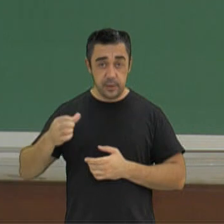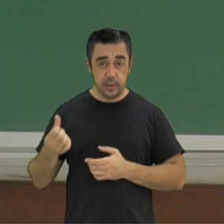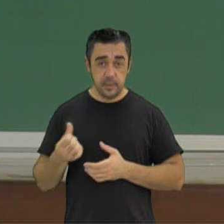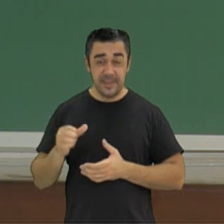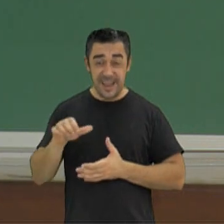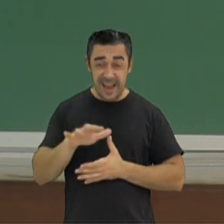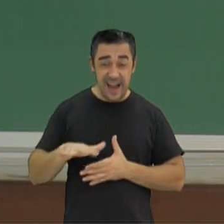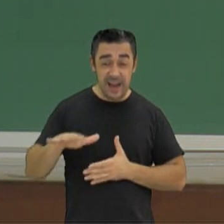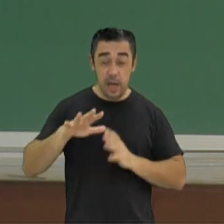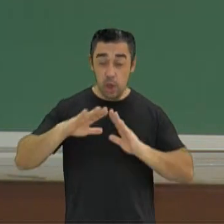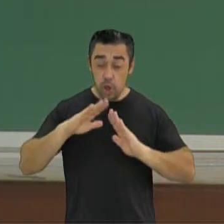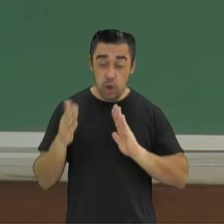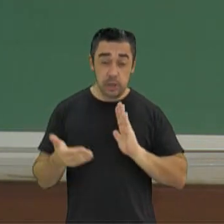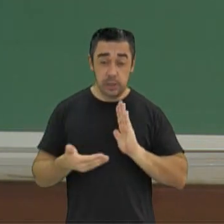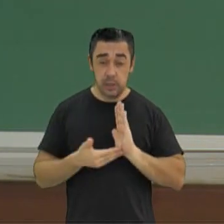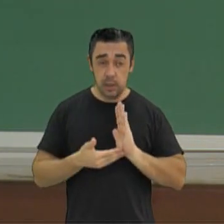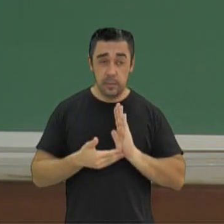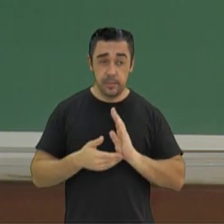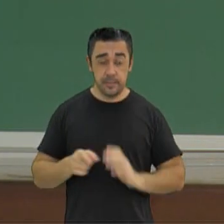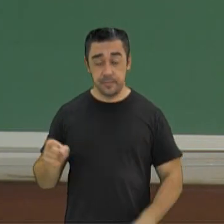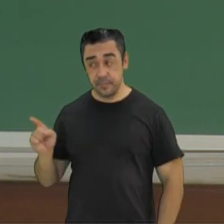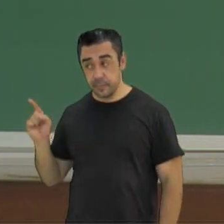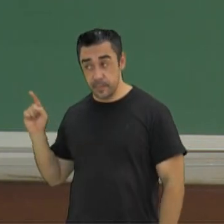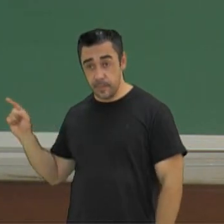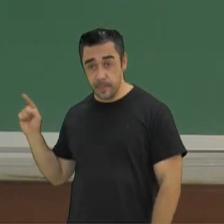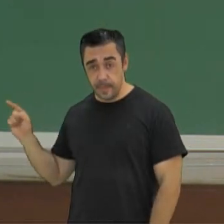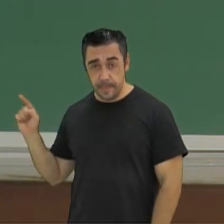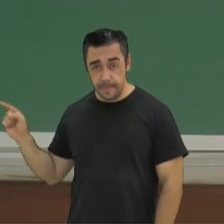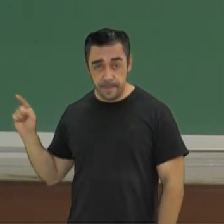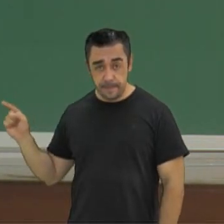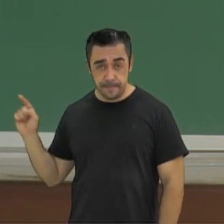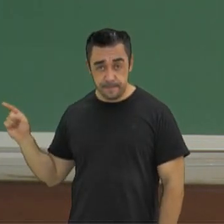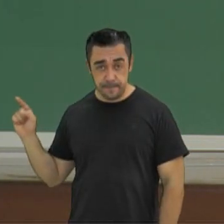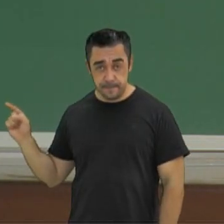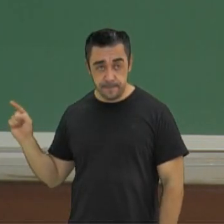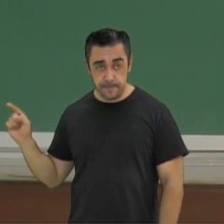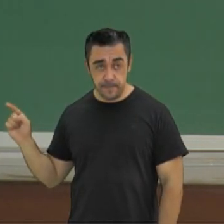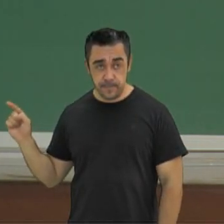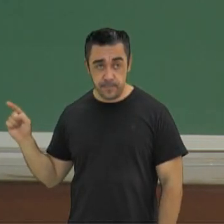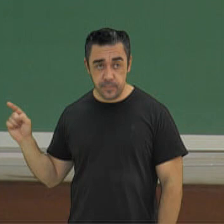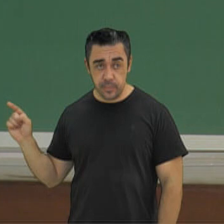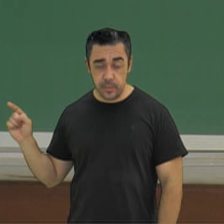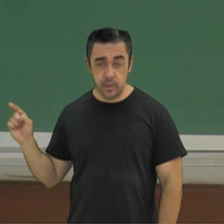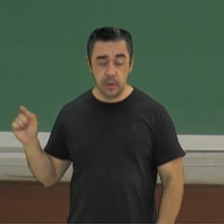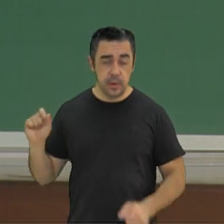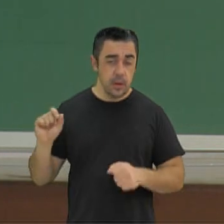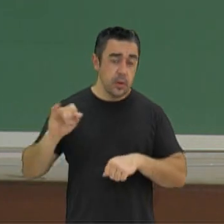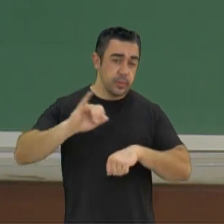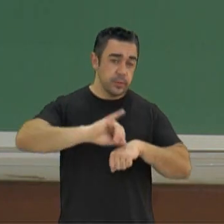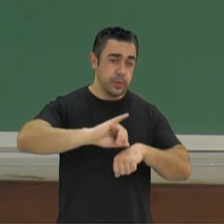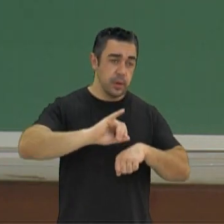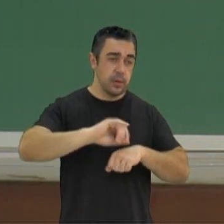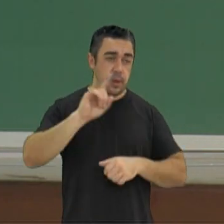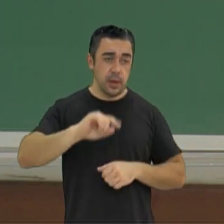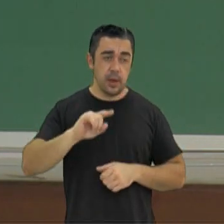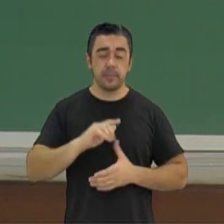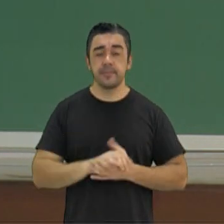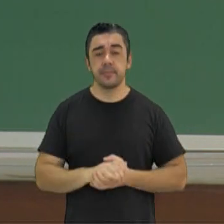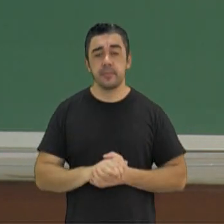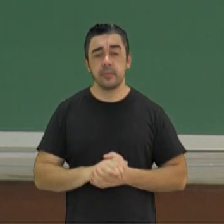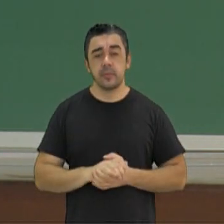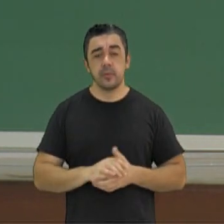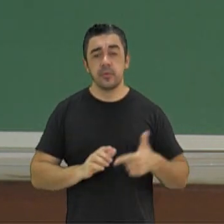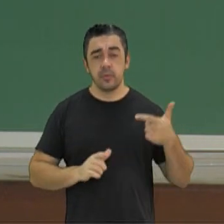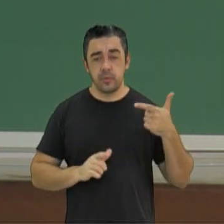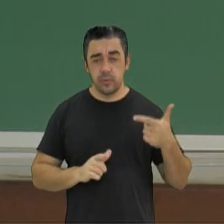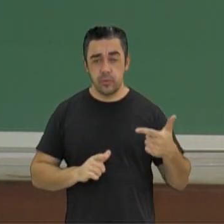área total deste nosso objeto, ela é